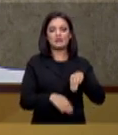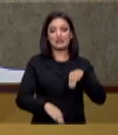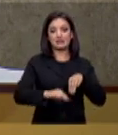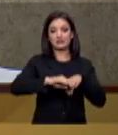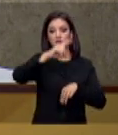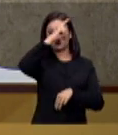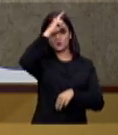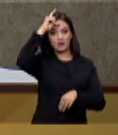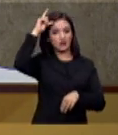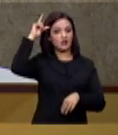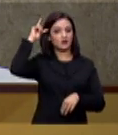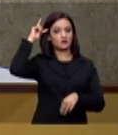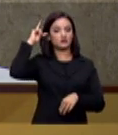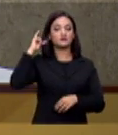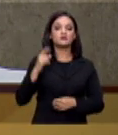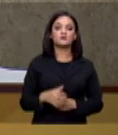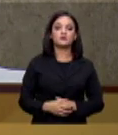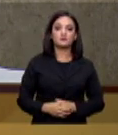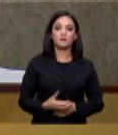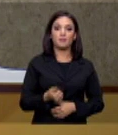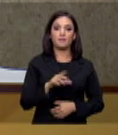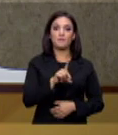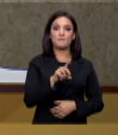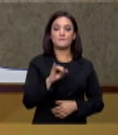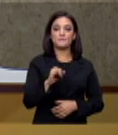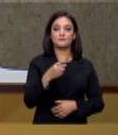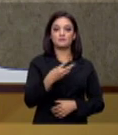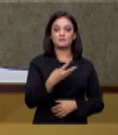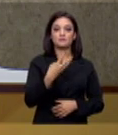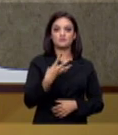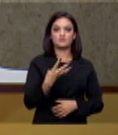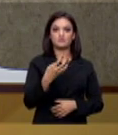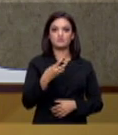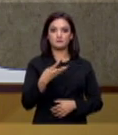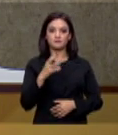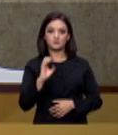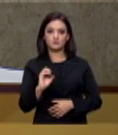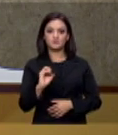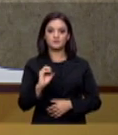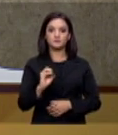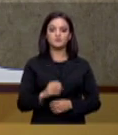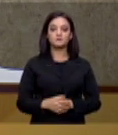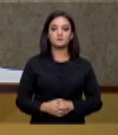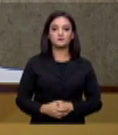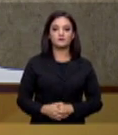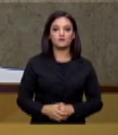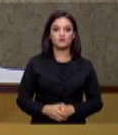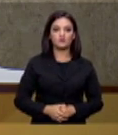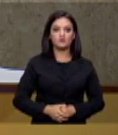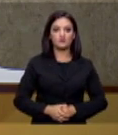Ricardo Lewandowski na DI 3430, de